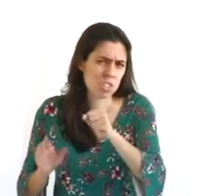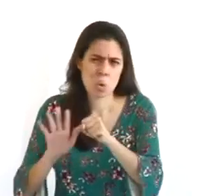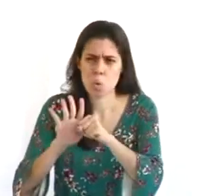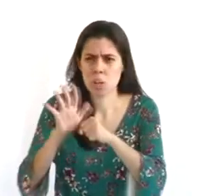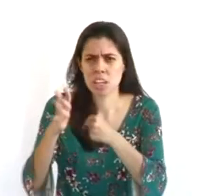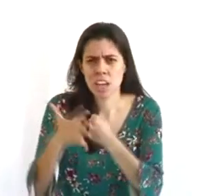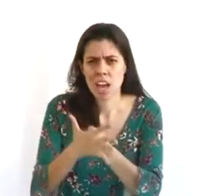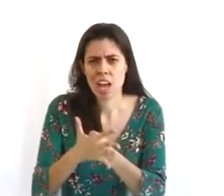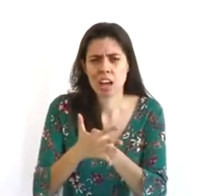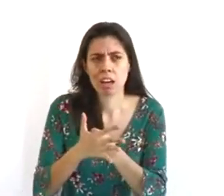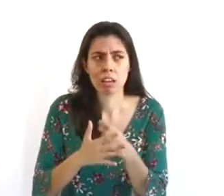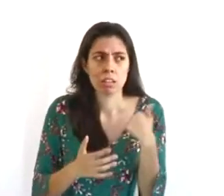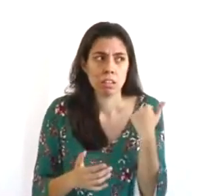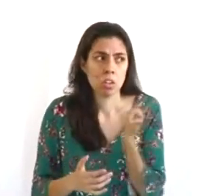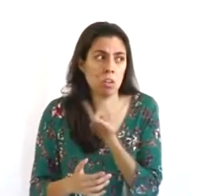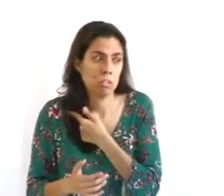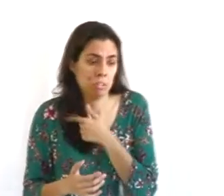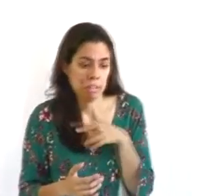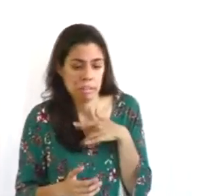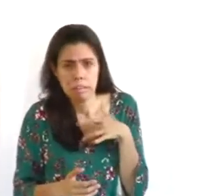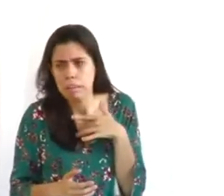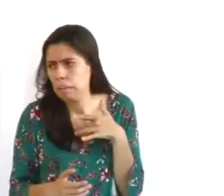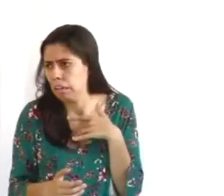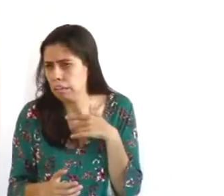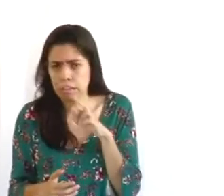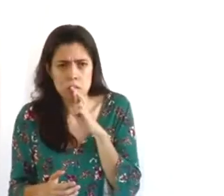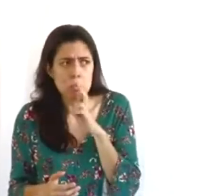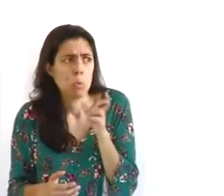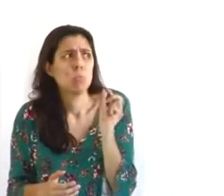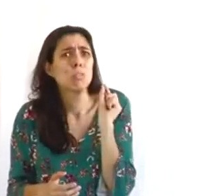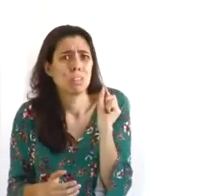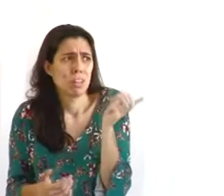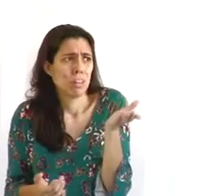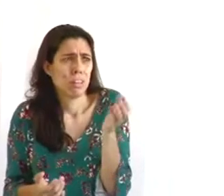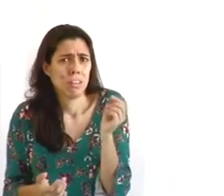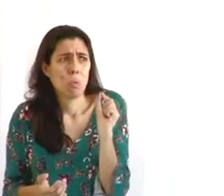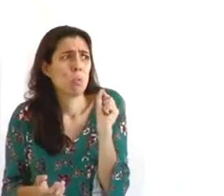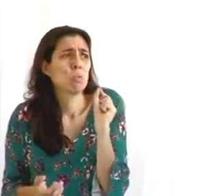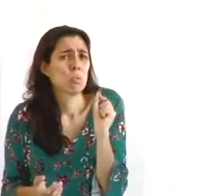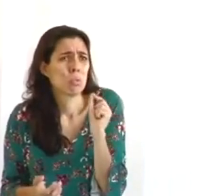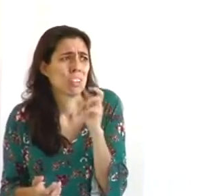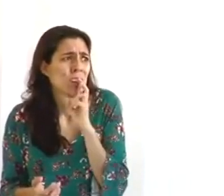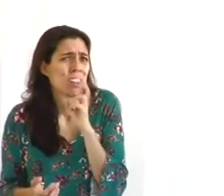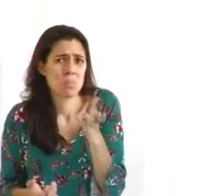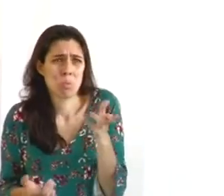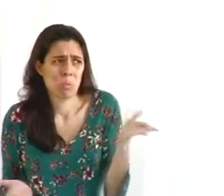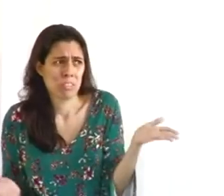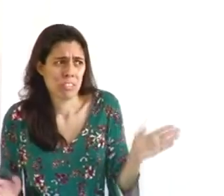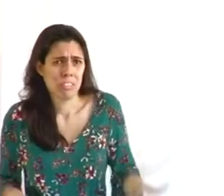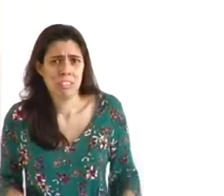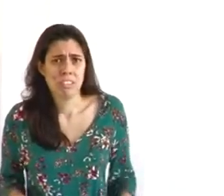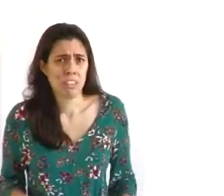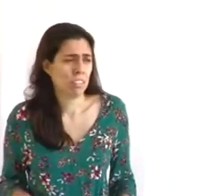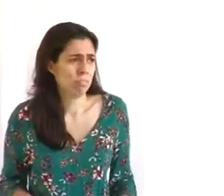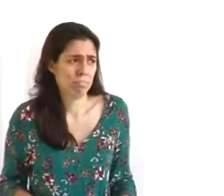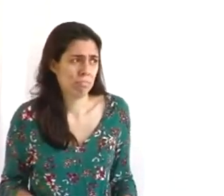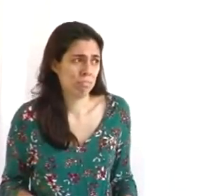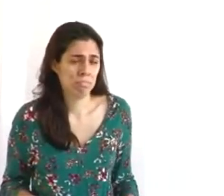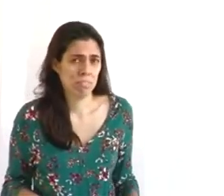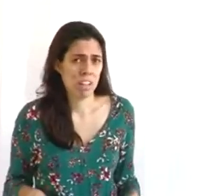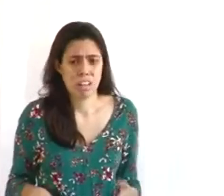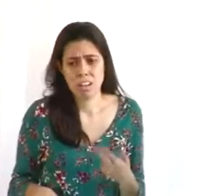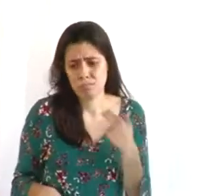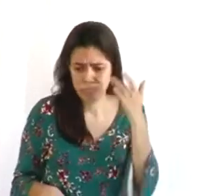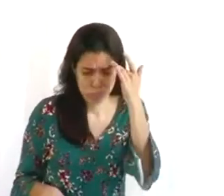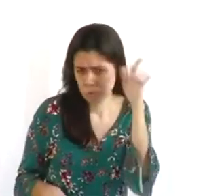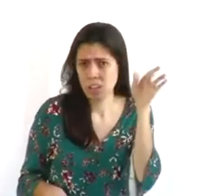sentimos acuados contra a parede. E agora, como é que eu me respondo, como diz os jovens, né? Sai dessa agora, pastor. Dá uma resposta à altura desse